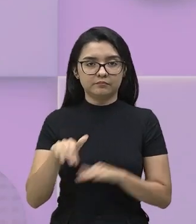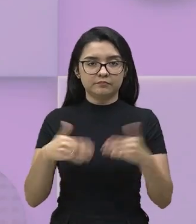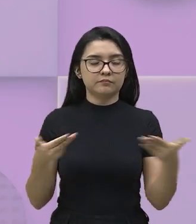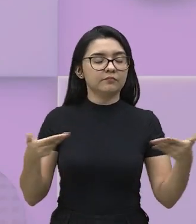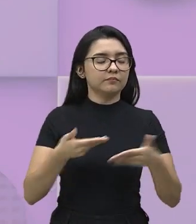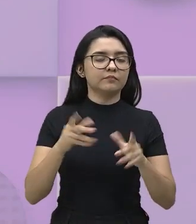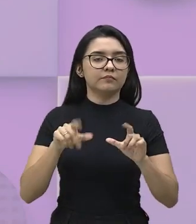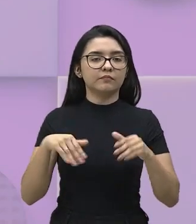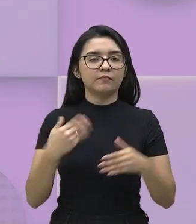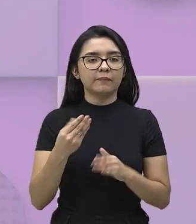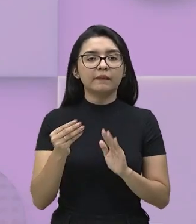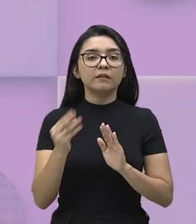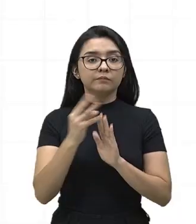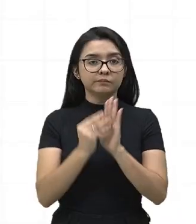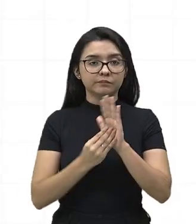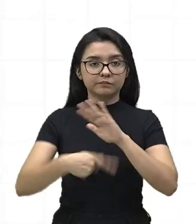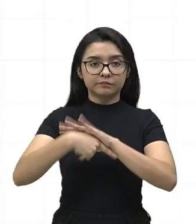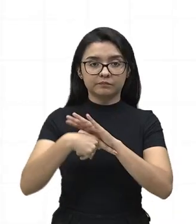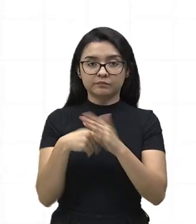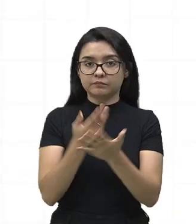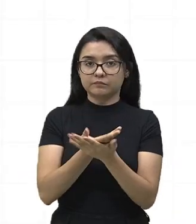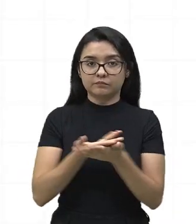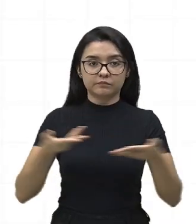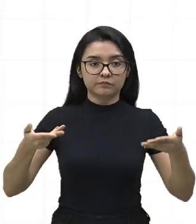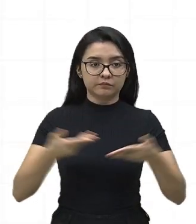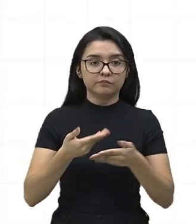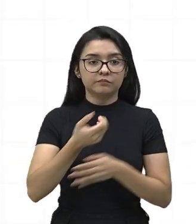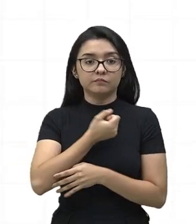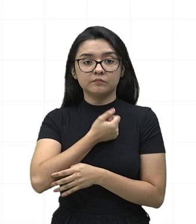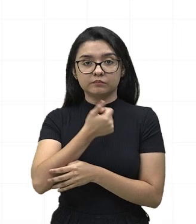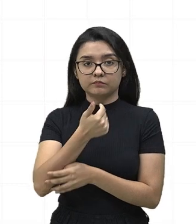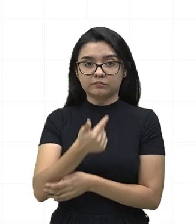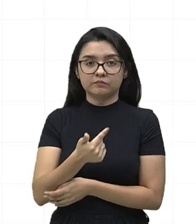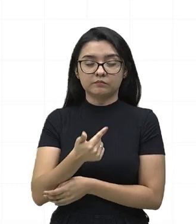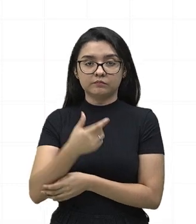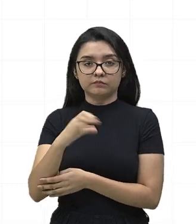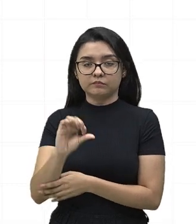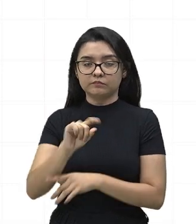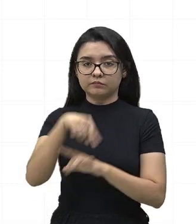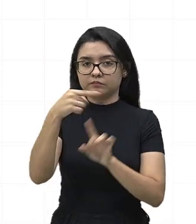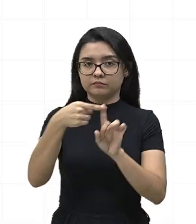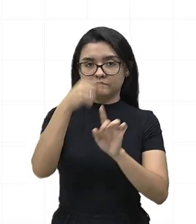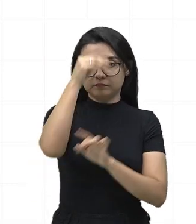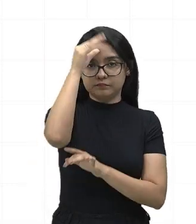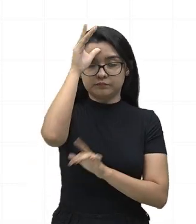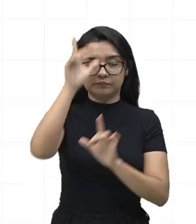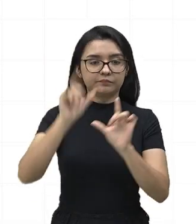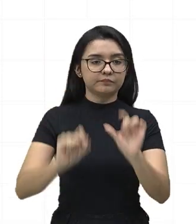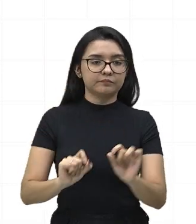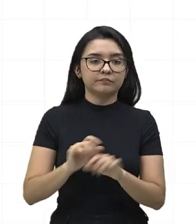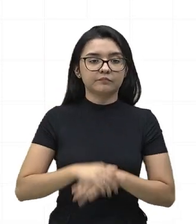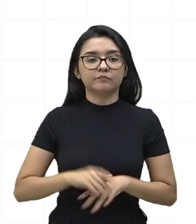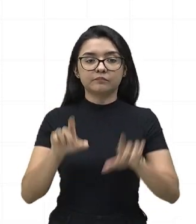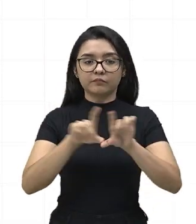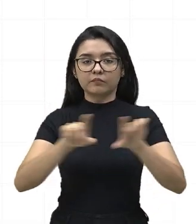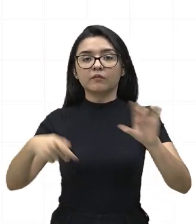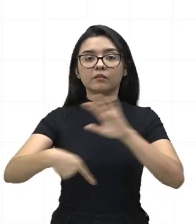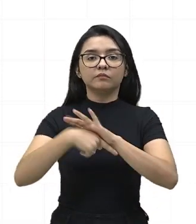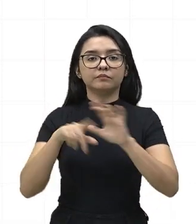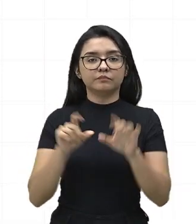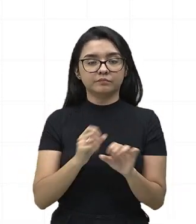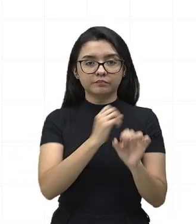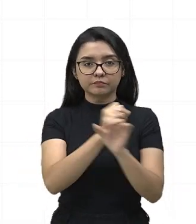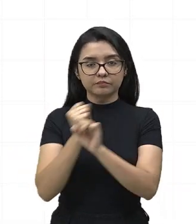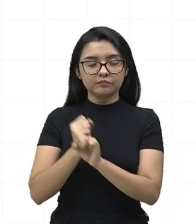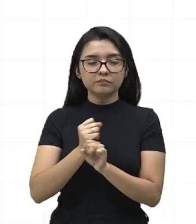gente vai ver o tema da nossa aula. Aula 29, objeto de conhecimento, problemas envolvendo operações